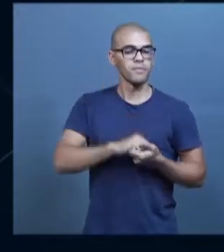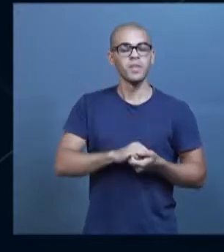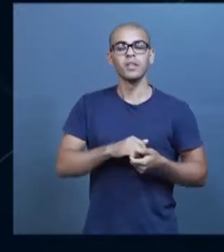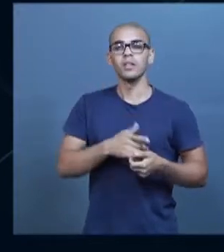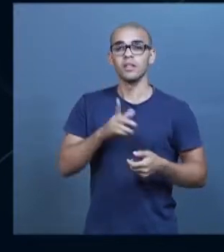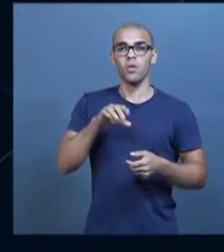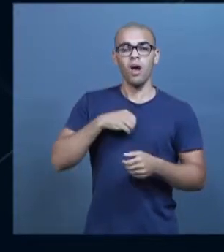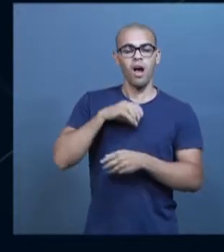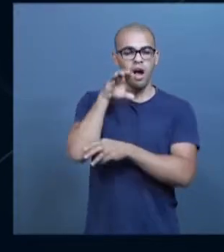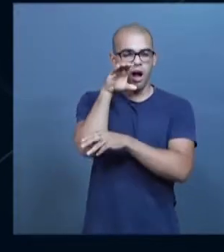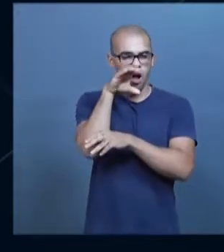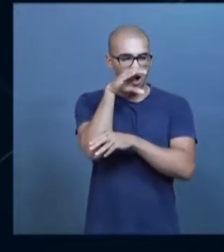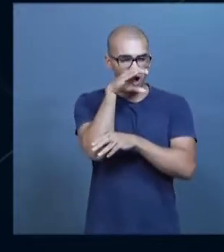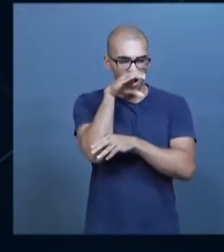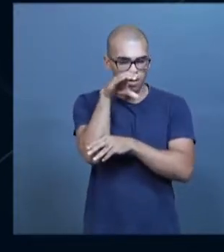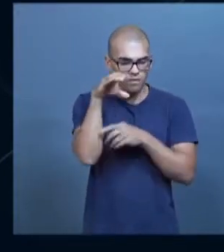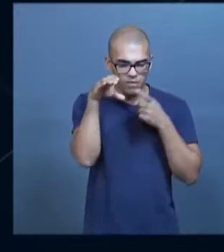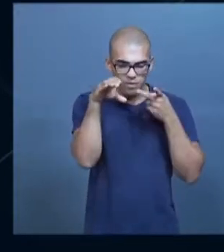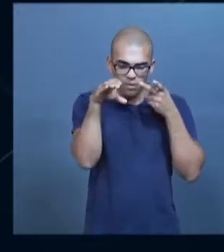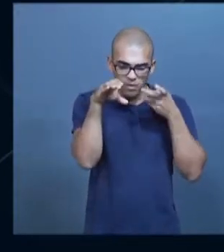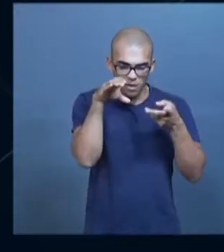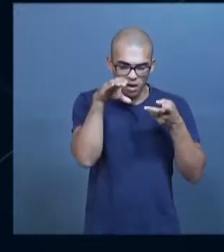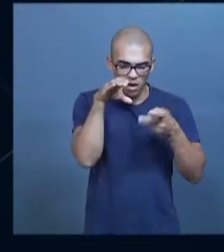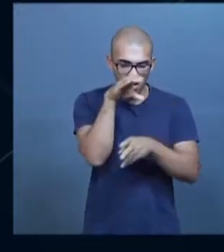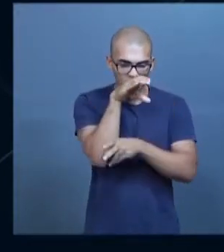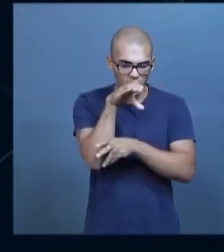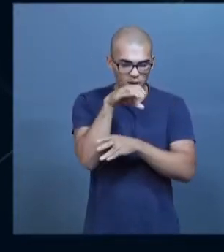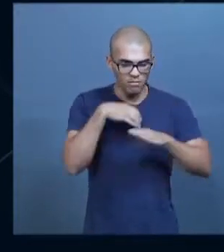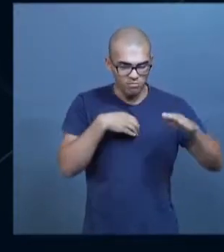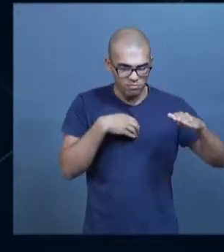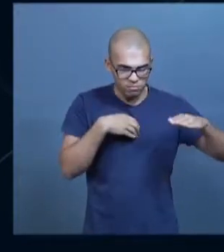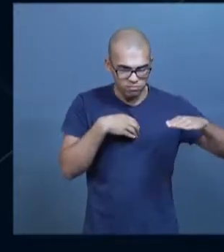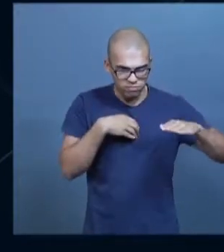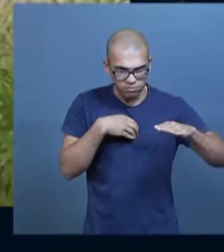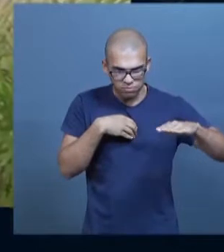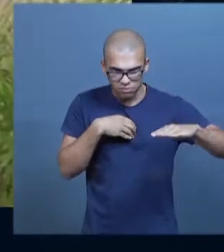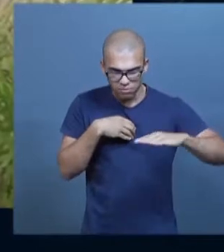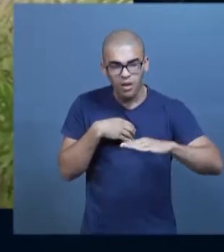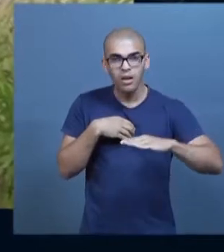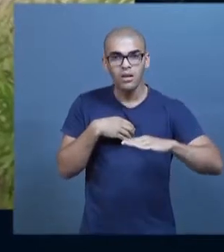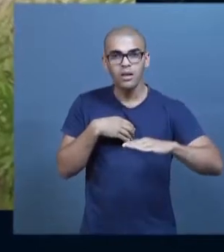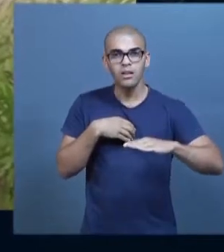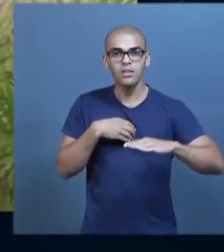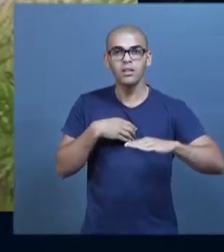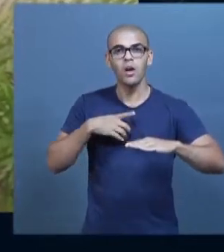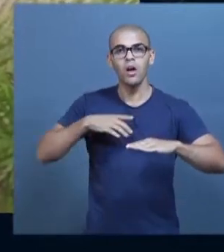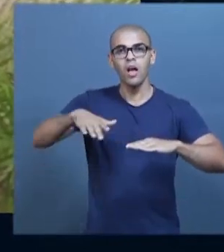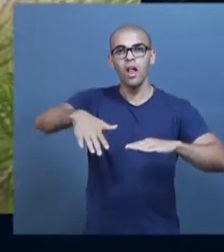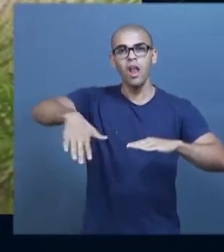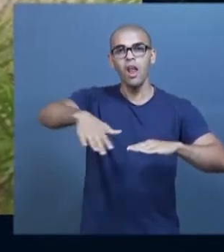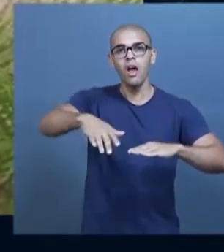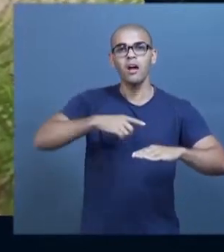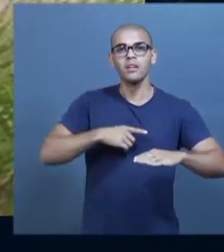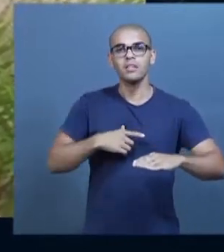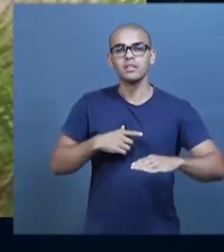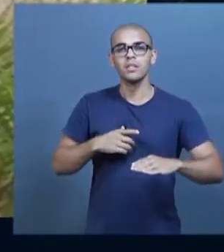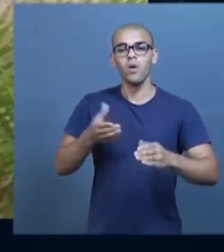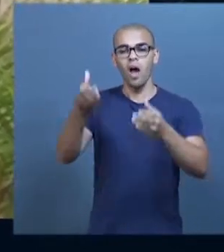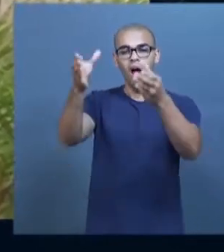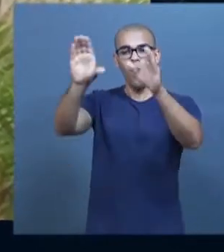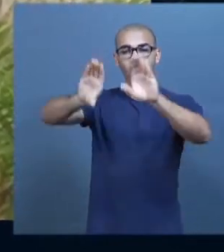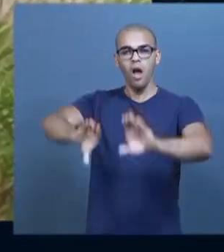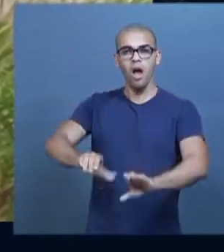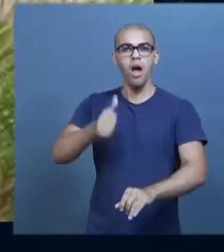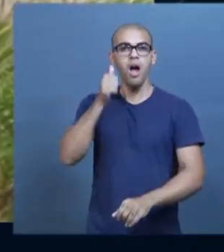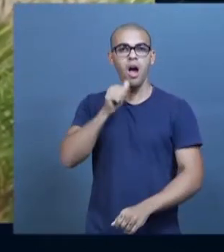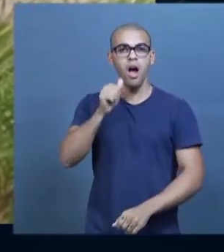escola registrou a chegada dos atiradores. Eles estacionam o carro com calma. Logo na entrada, balearam a coordenadora, Marilena